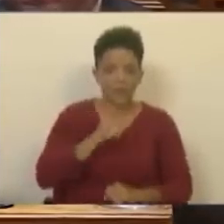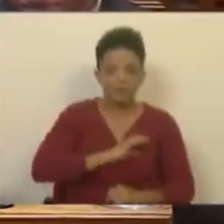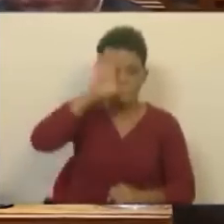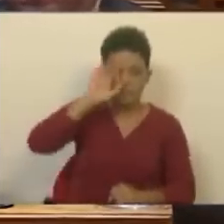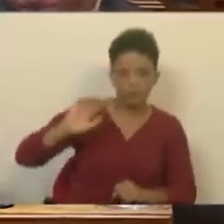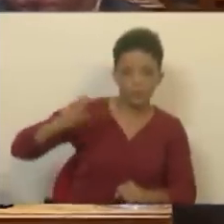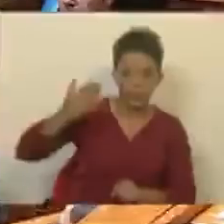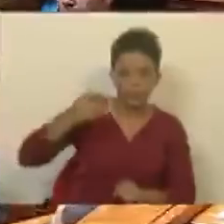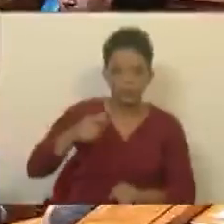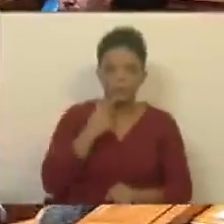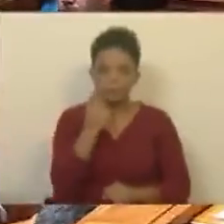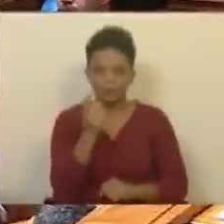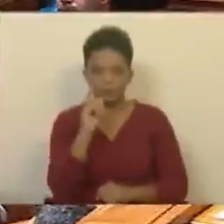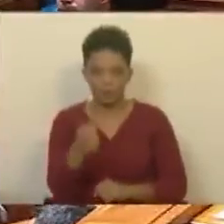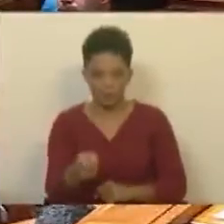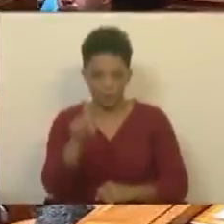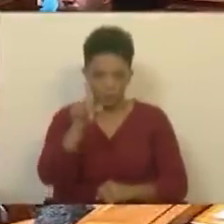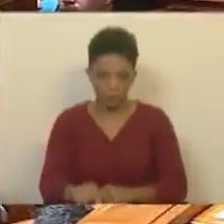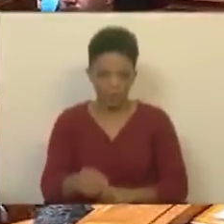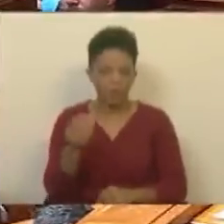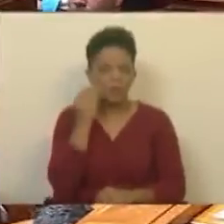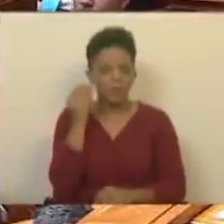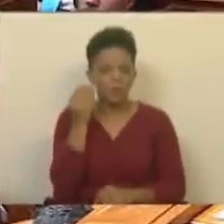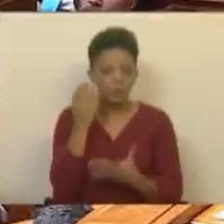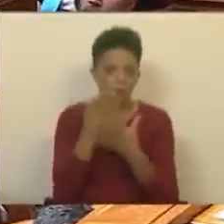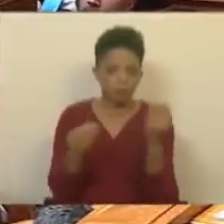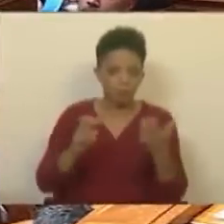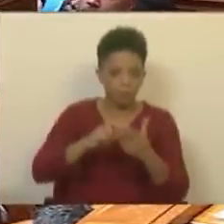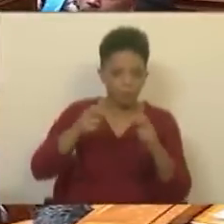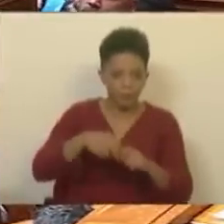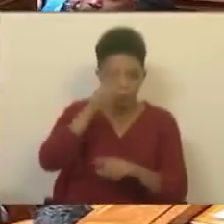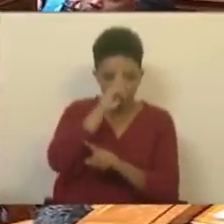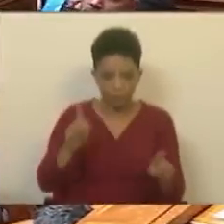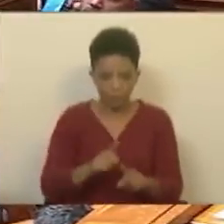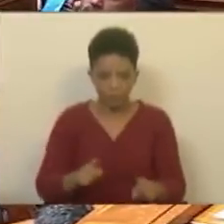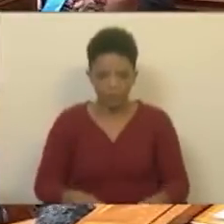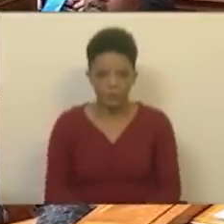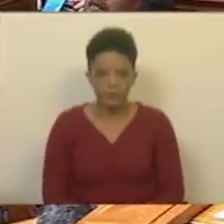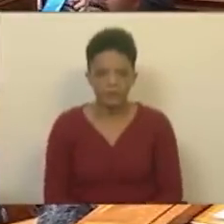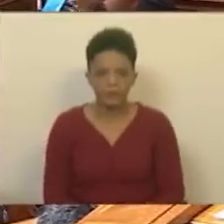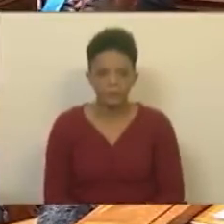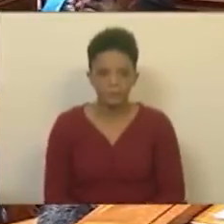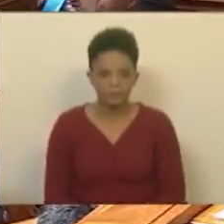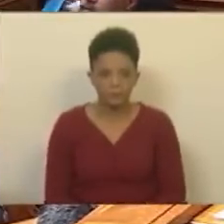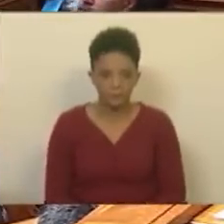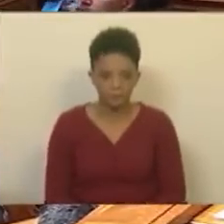primeiro ministro a pergunta que eu faço também é como vai resolver esse problema dos professores